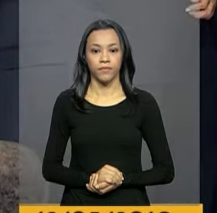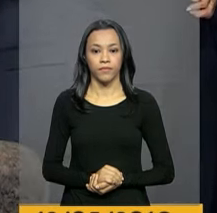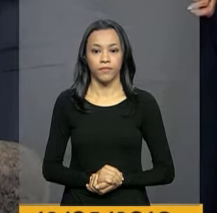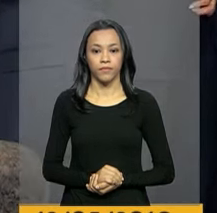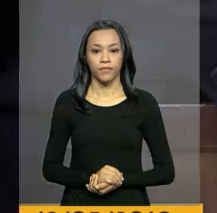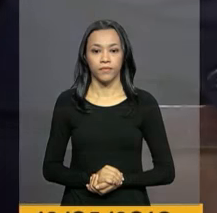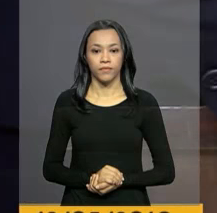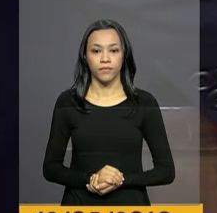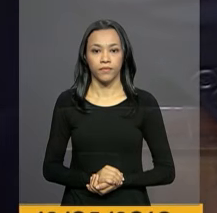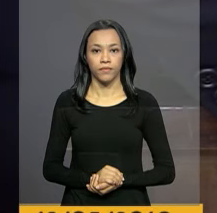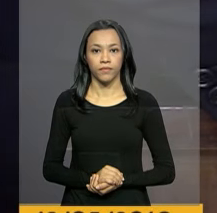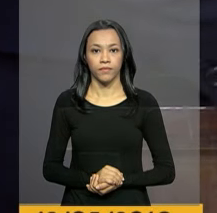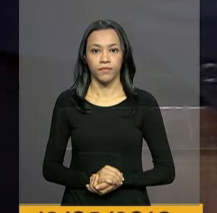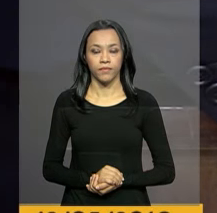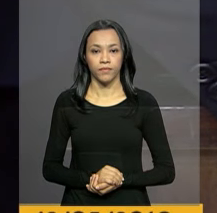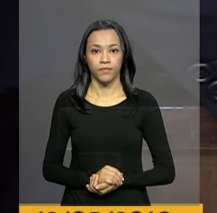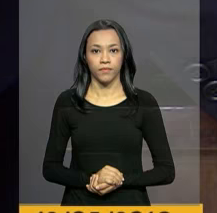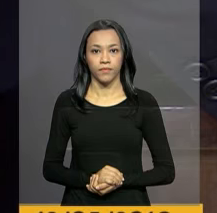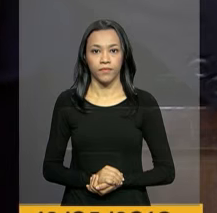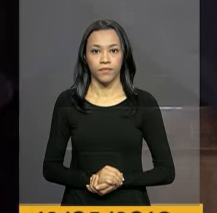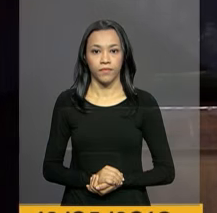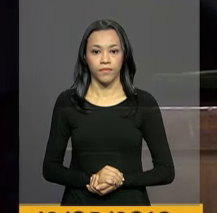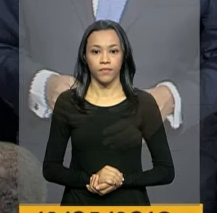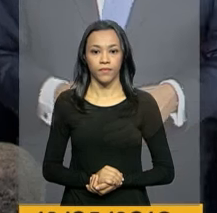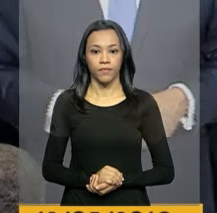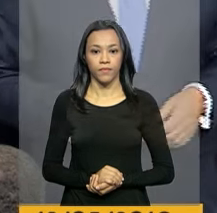Ronaldo! Deixa eu ver o escrito aqui.